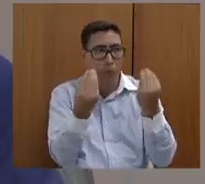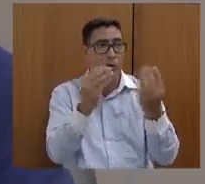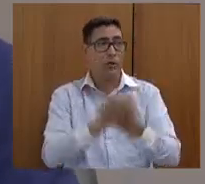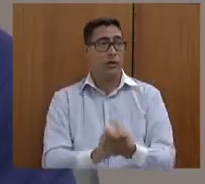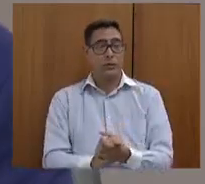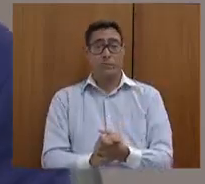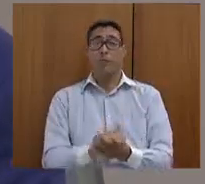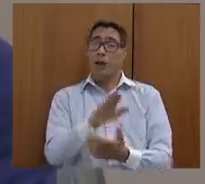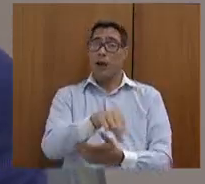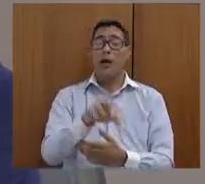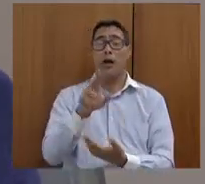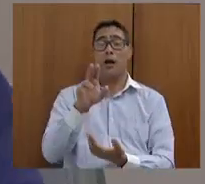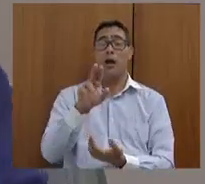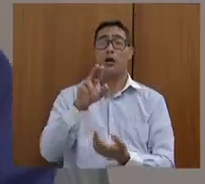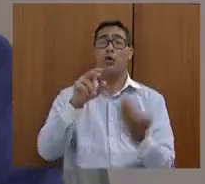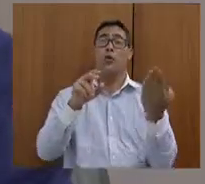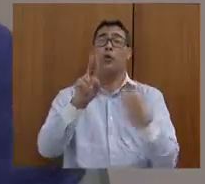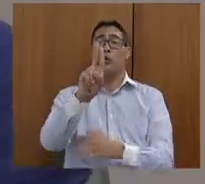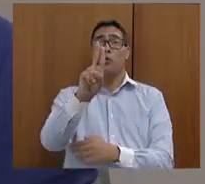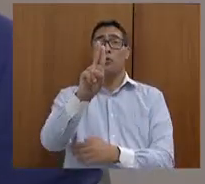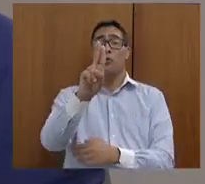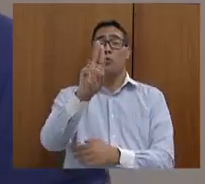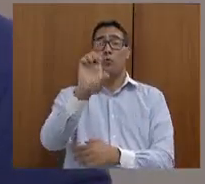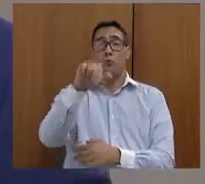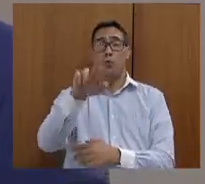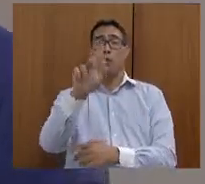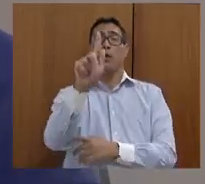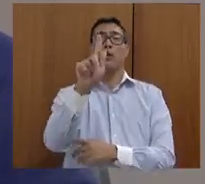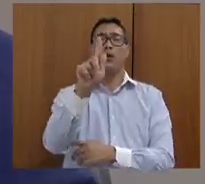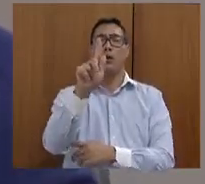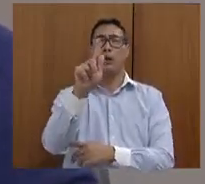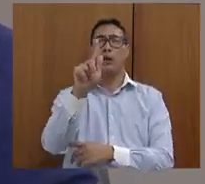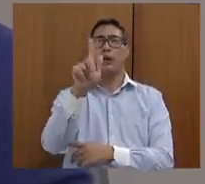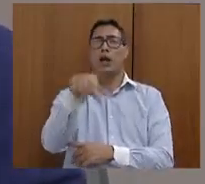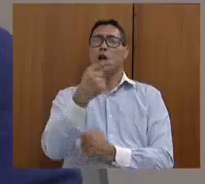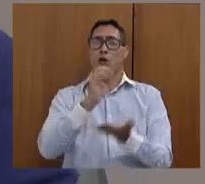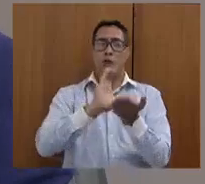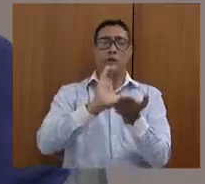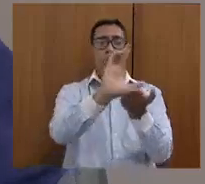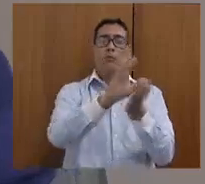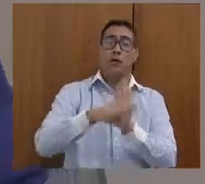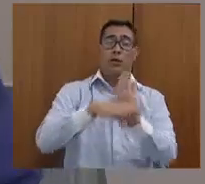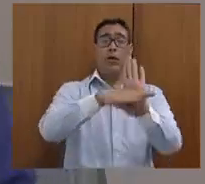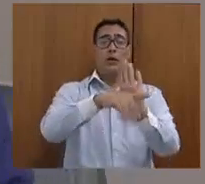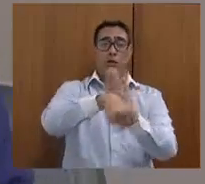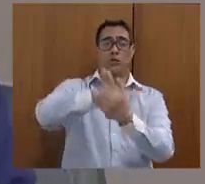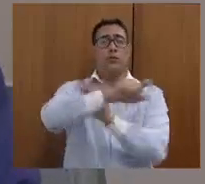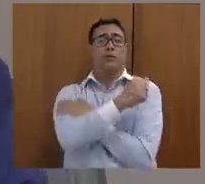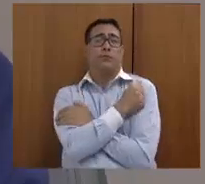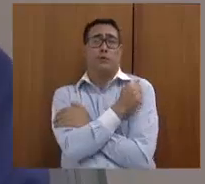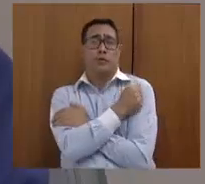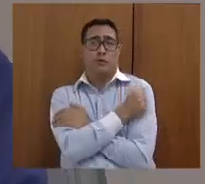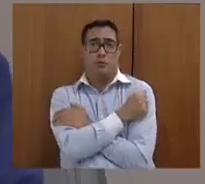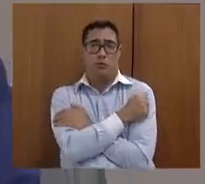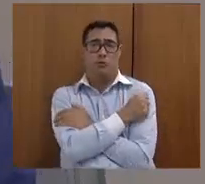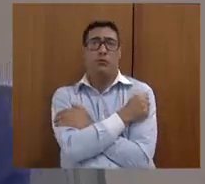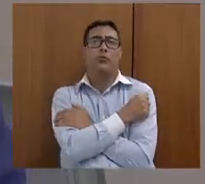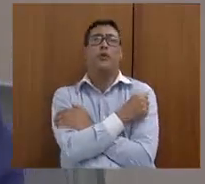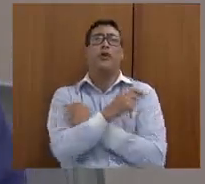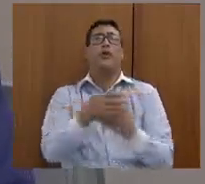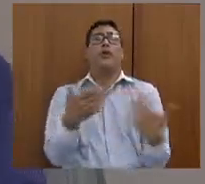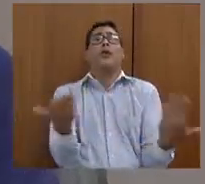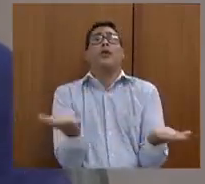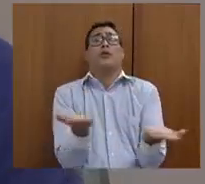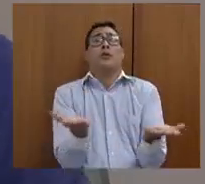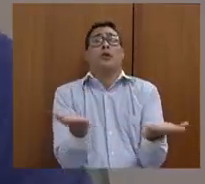wengue o investimento financeiro em auxílio eh do Estudante só quero te dizer que nós